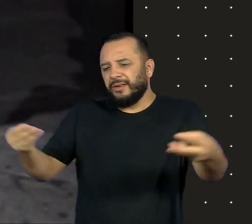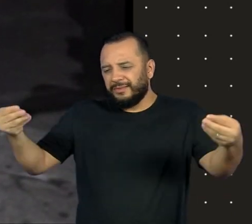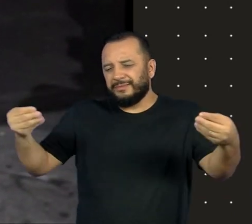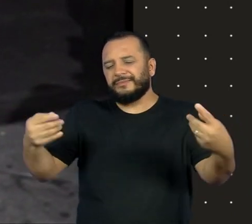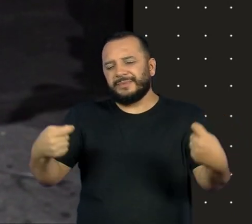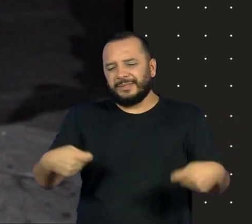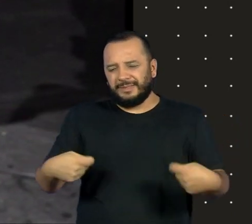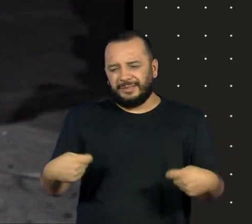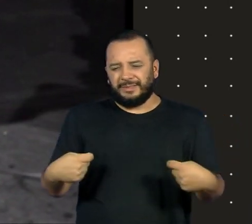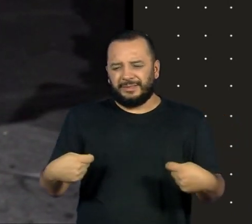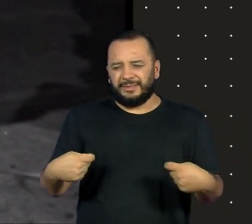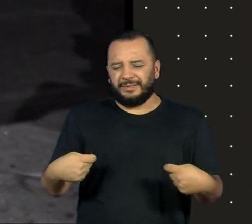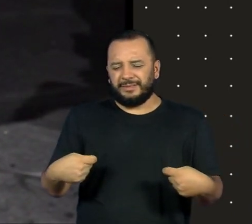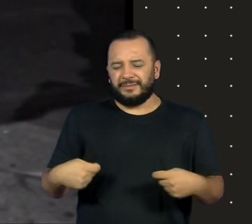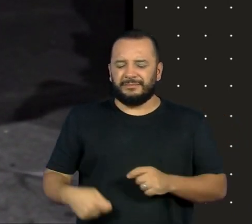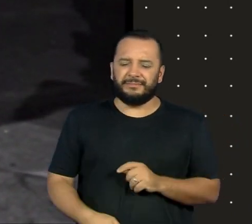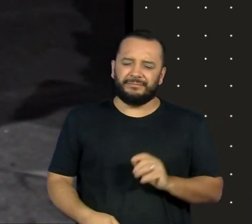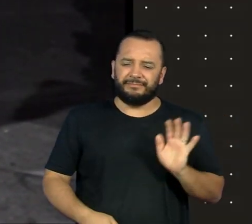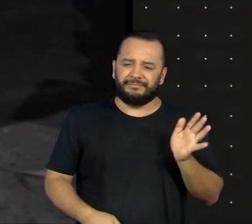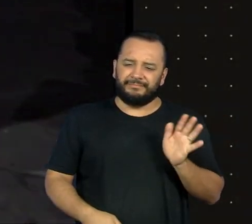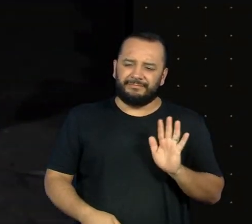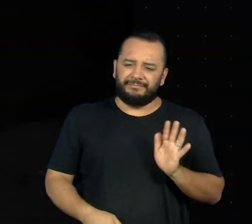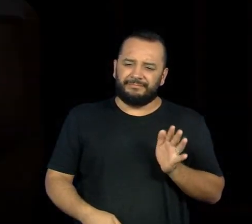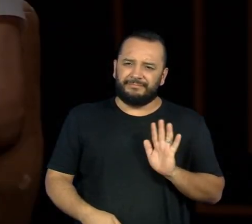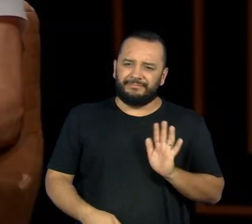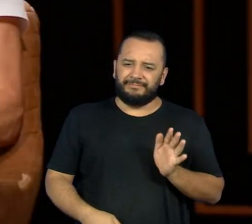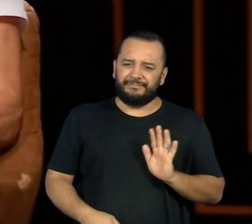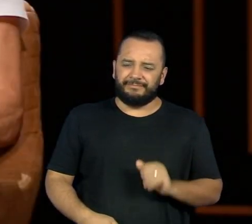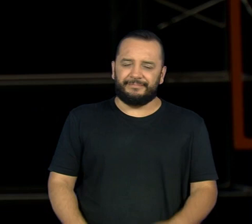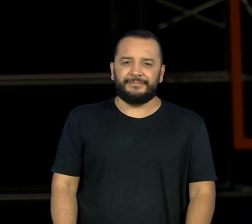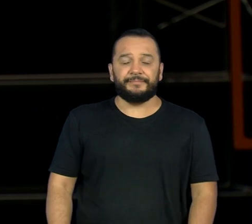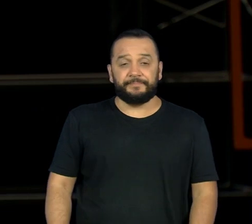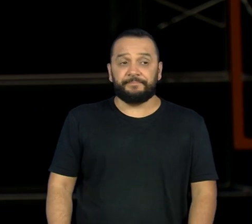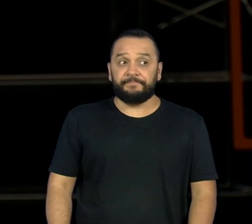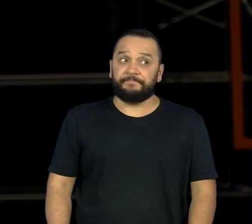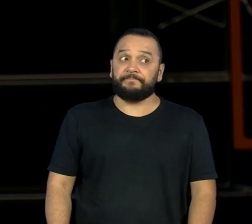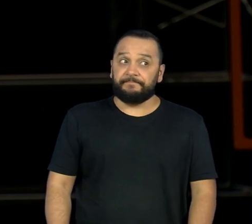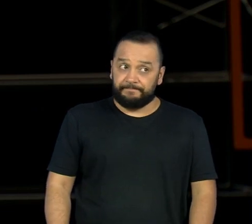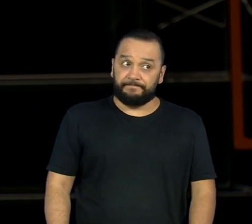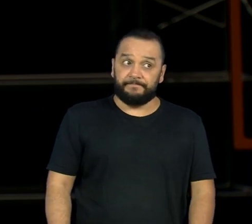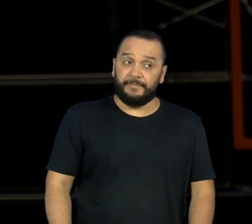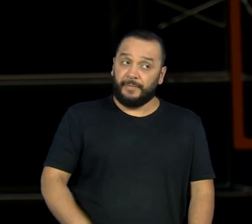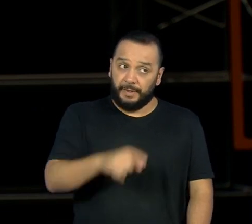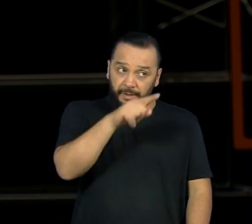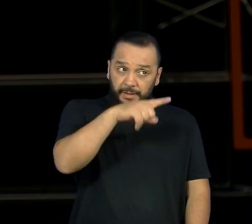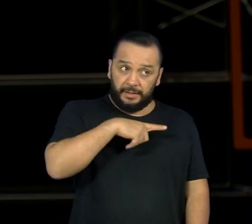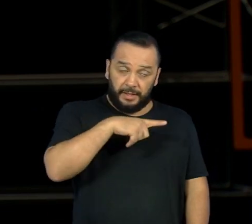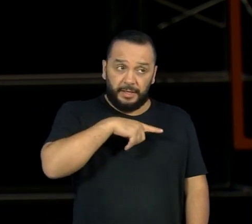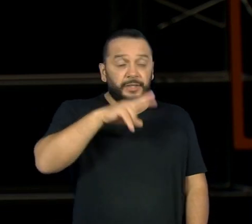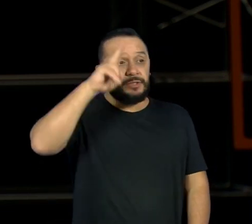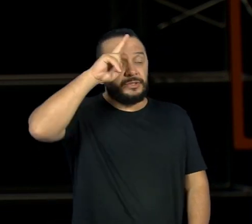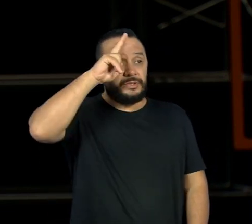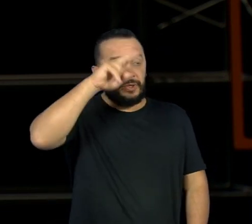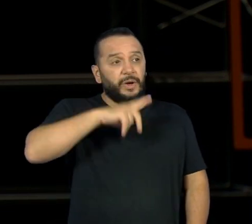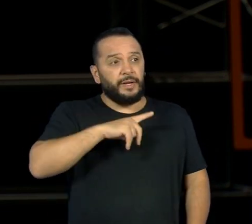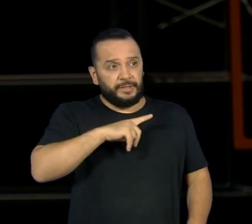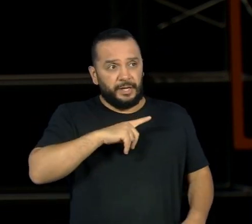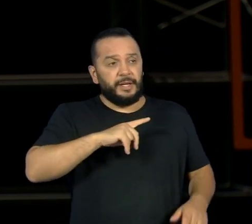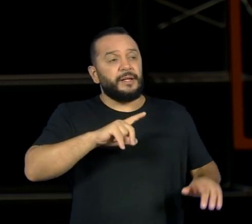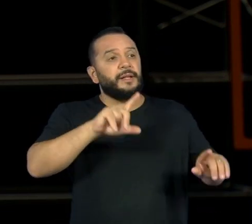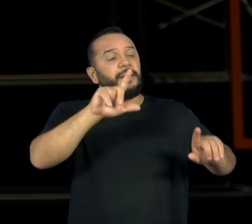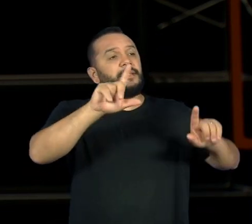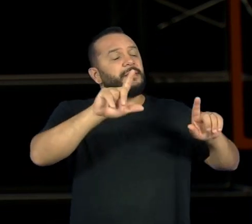Adeus. Aliás, Tem aquela história do teleteatro que você ia